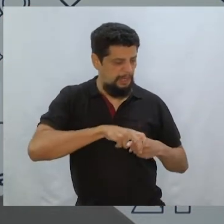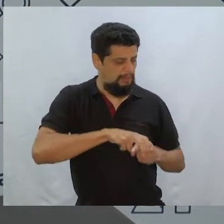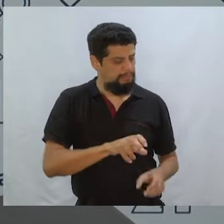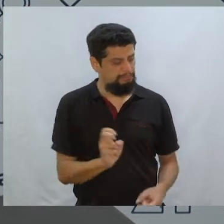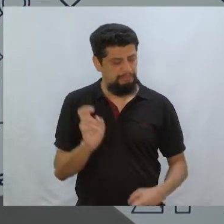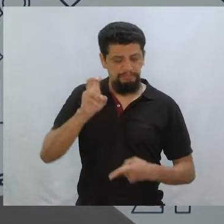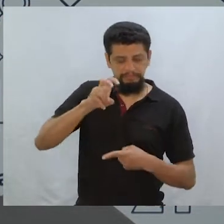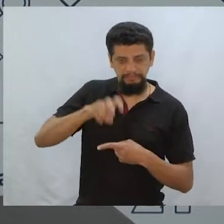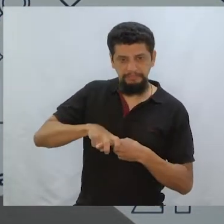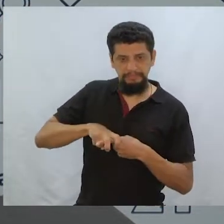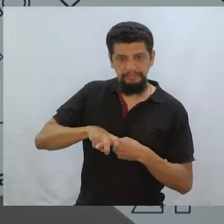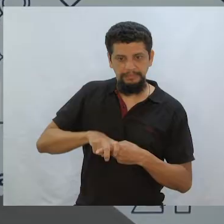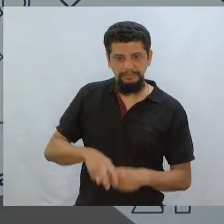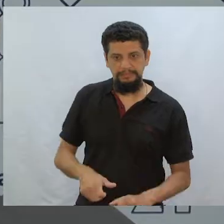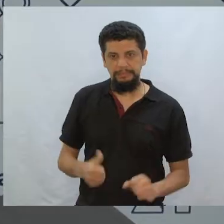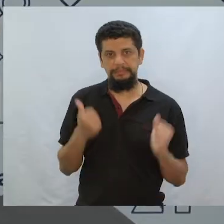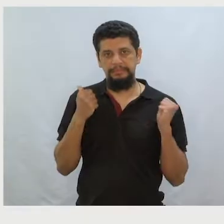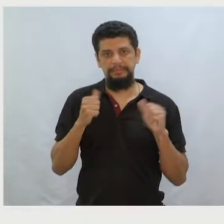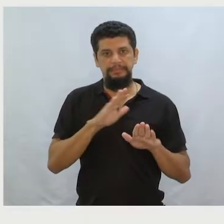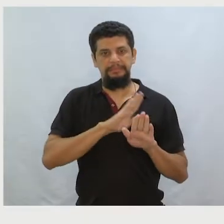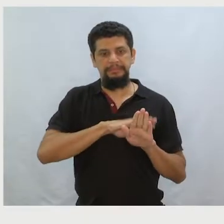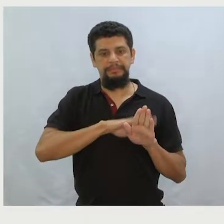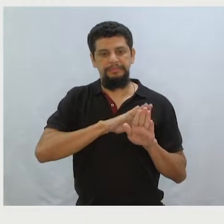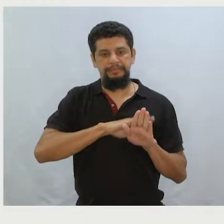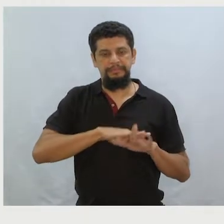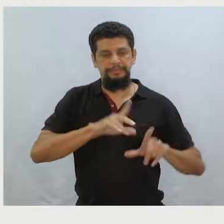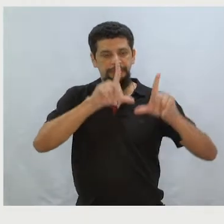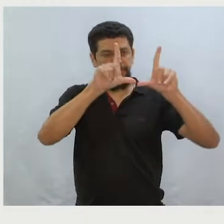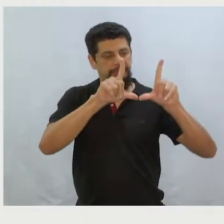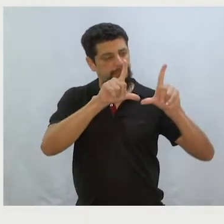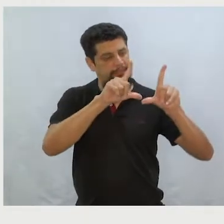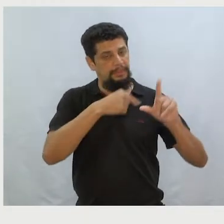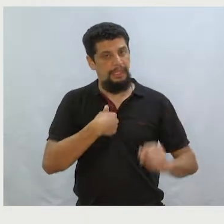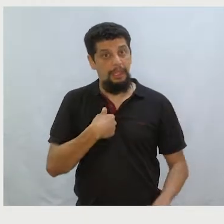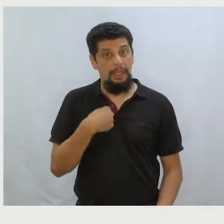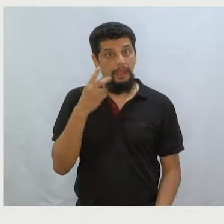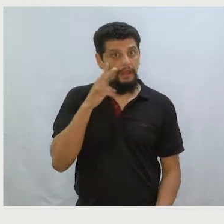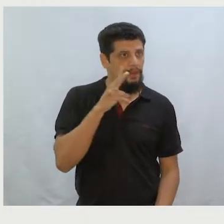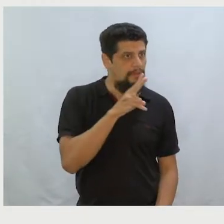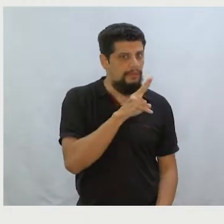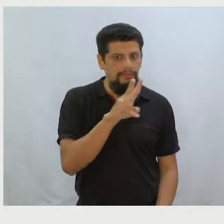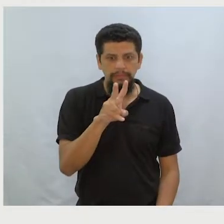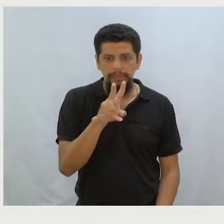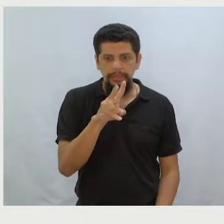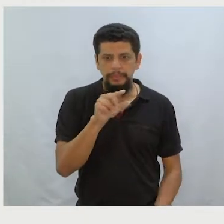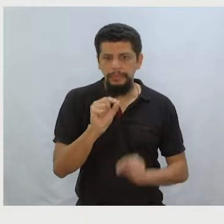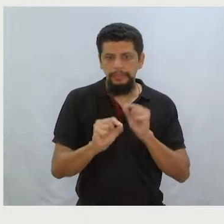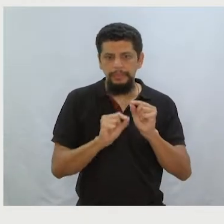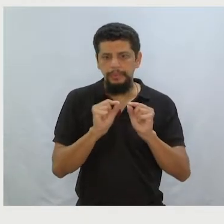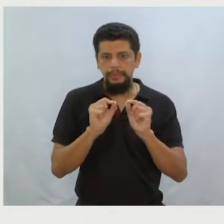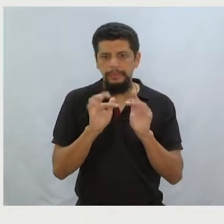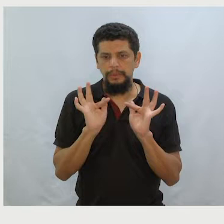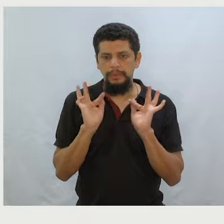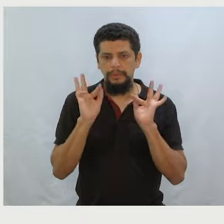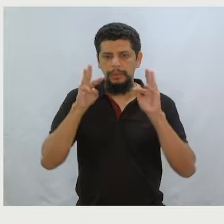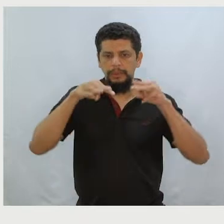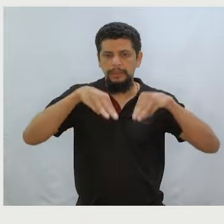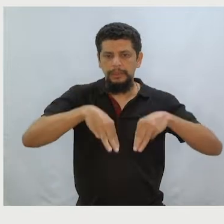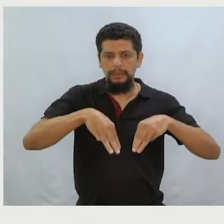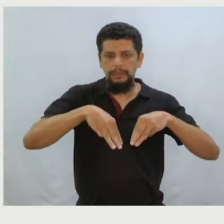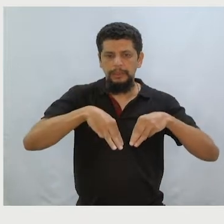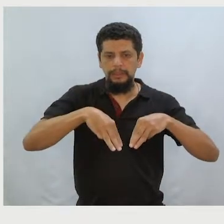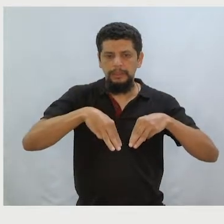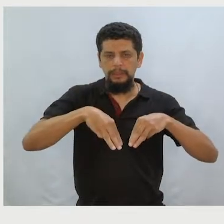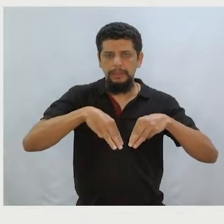dela e se sentou atrás dela no quadro negro eu vi decretado o fim